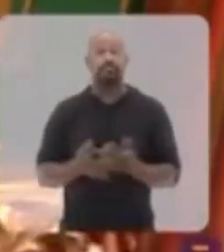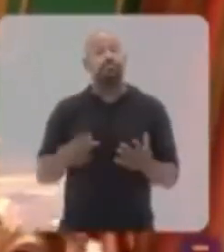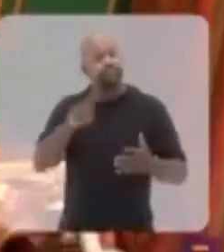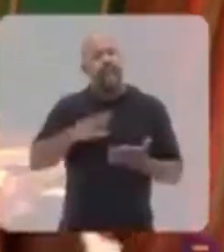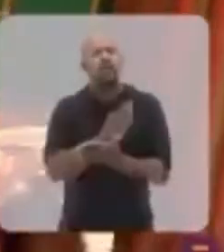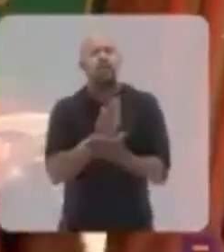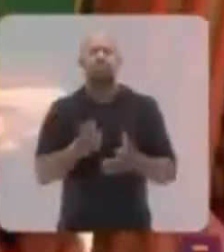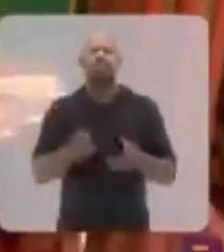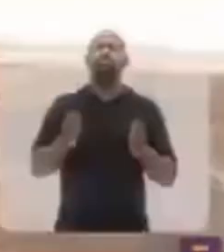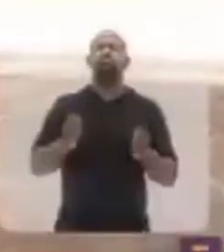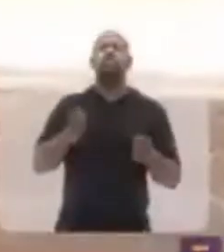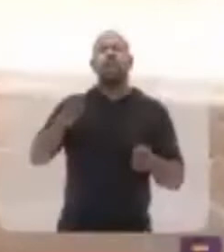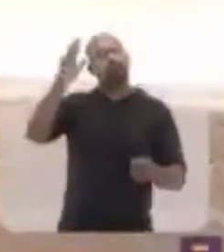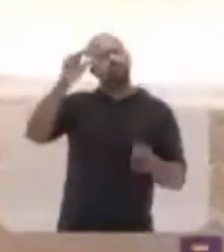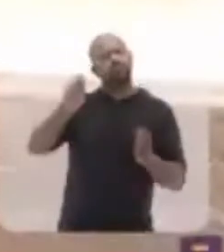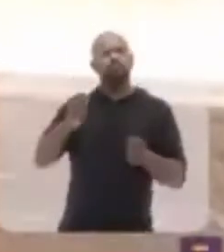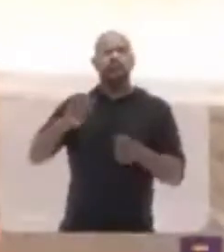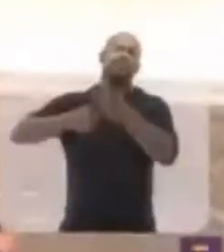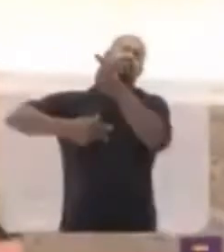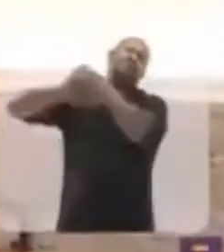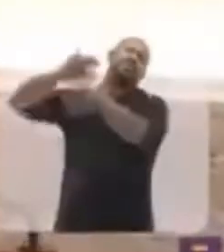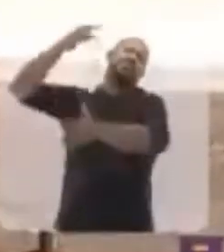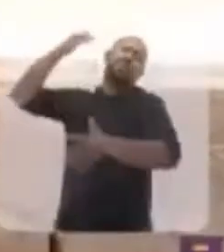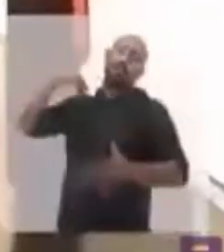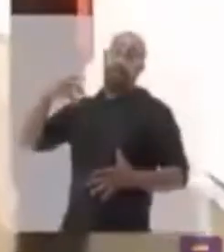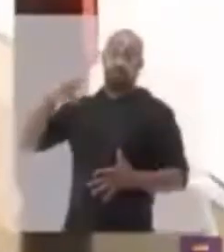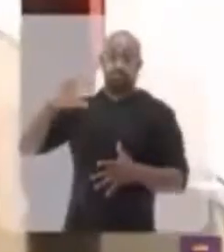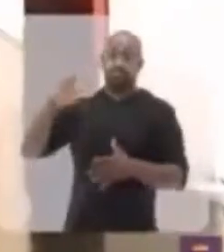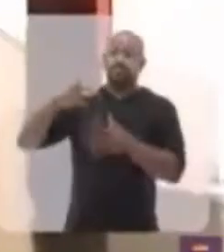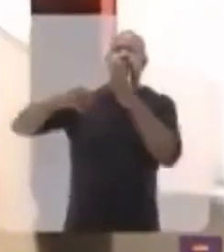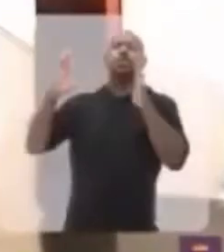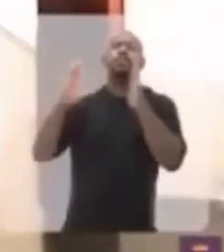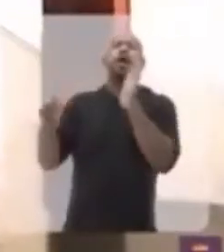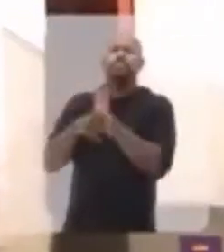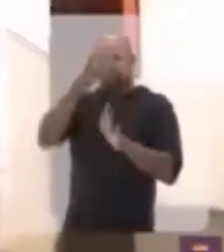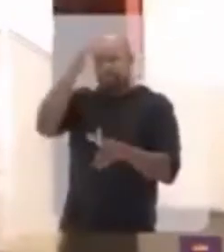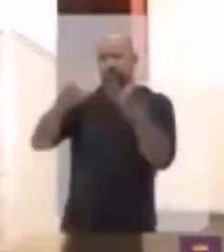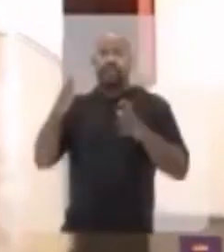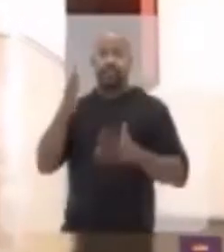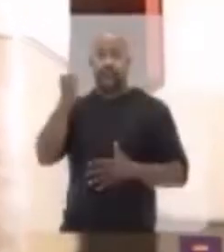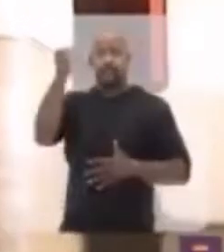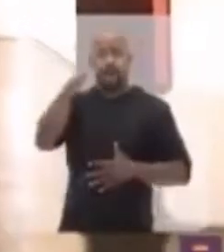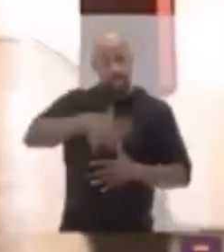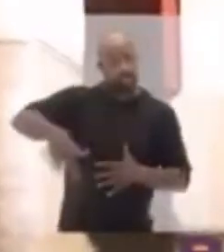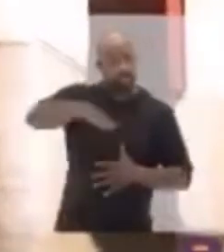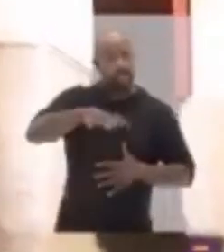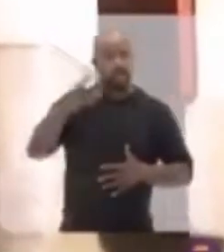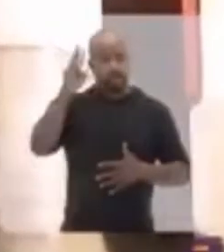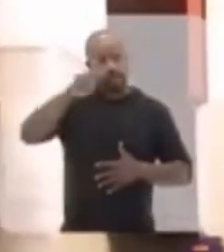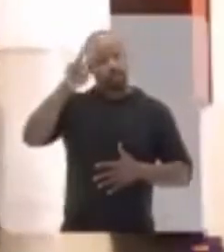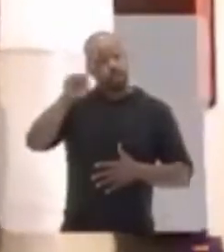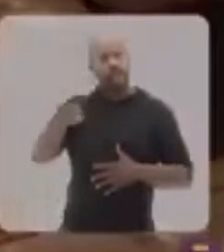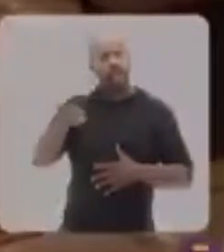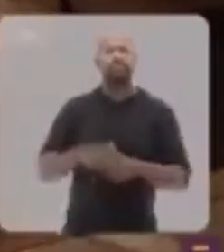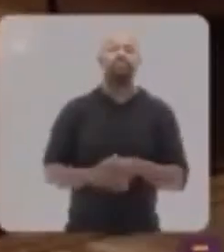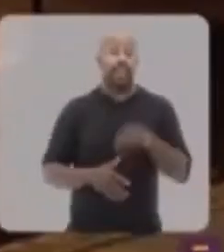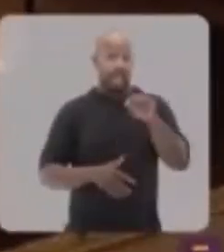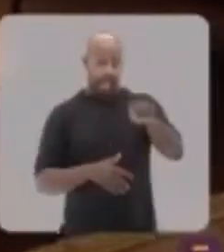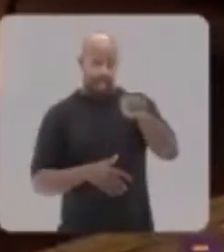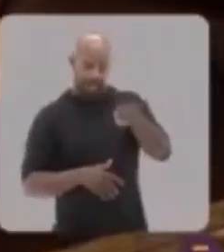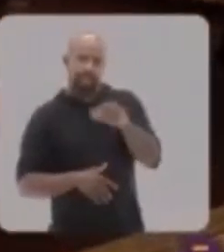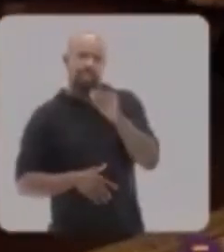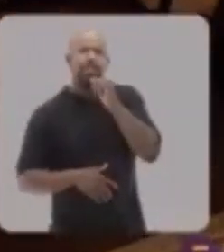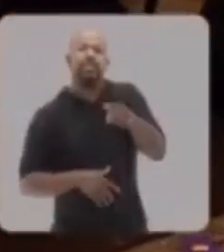Essas são carruagens importantes dos tempos imperiais. Elas pertenceram a figuras ilustres da nossa história. O Protos, por